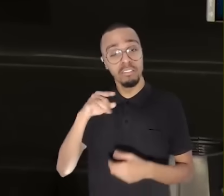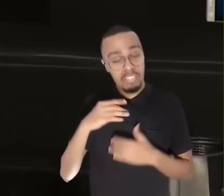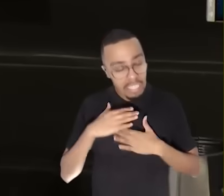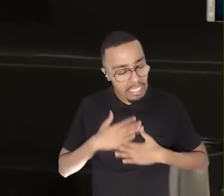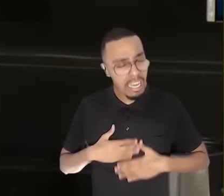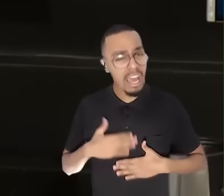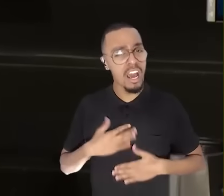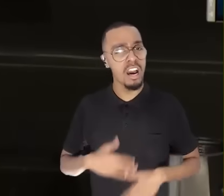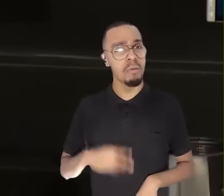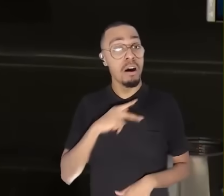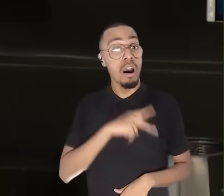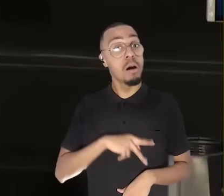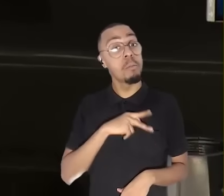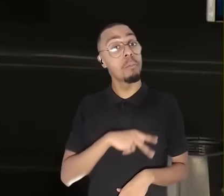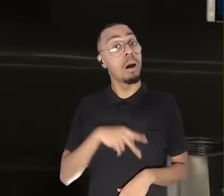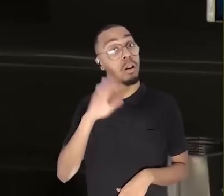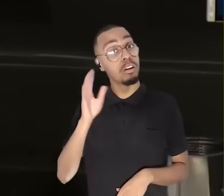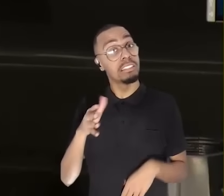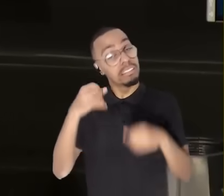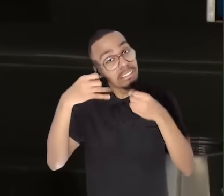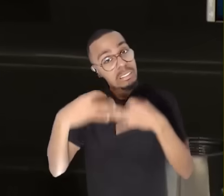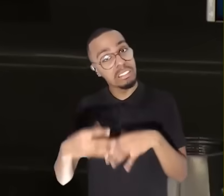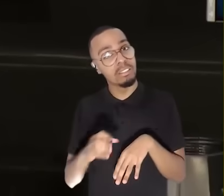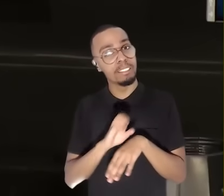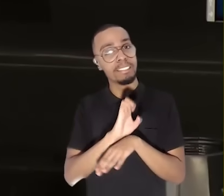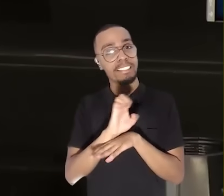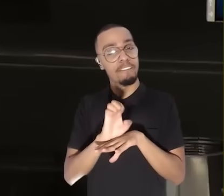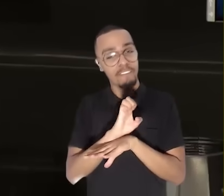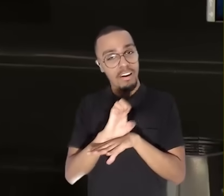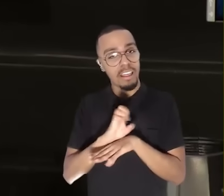Paulo diz em Efésios capítulo 1, versículo 3.